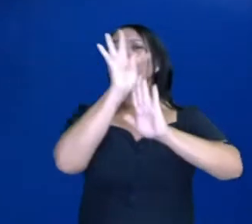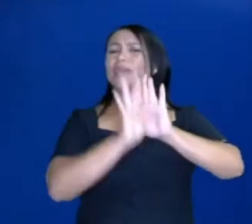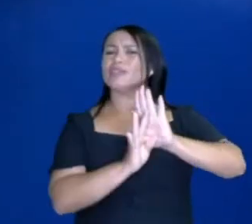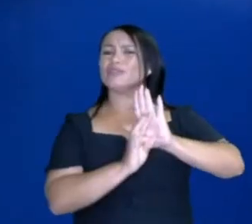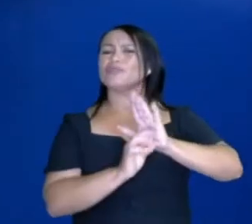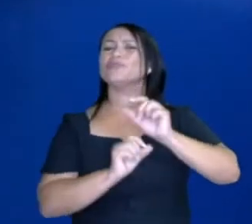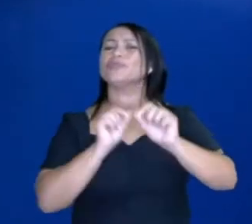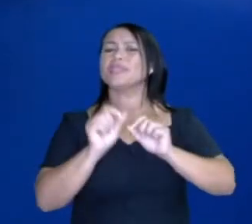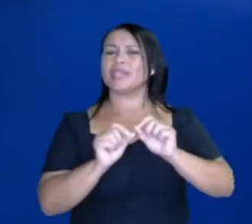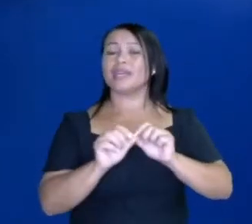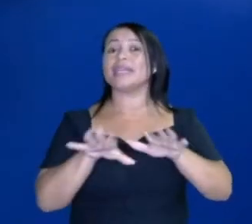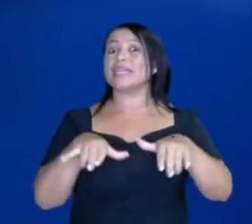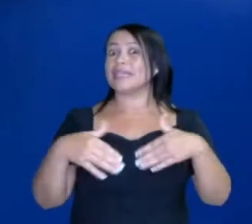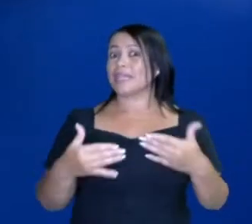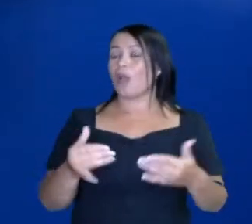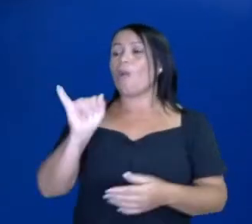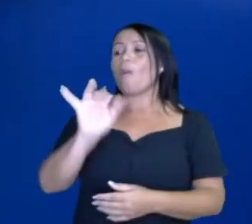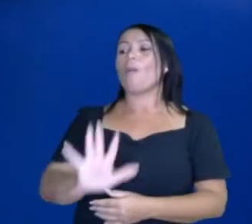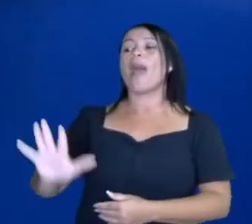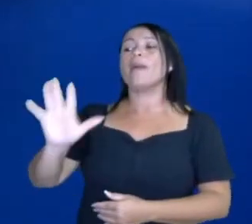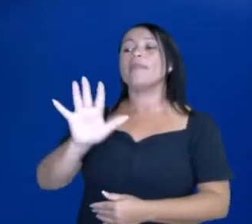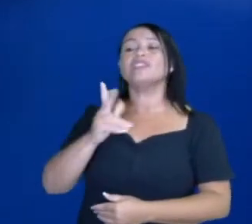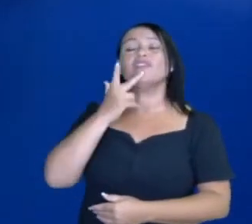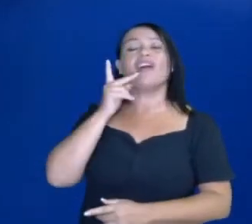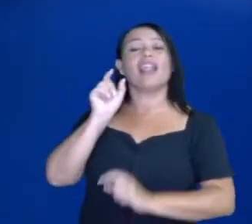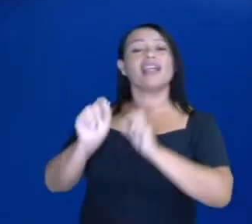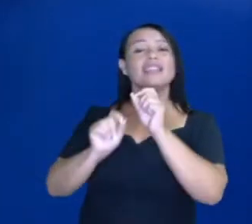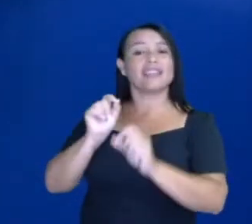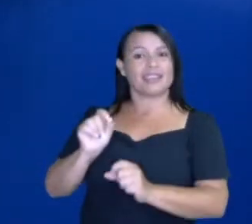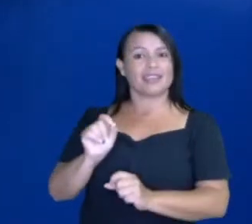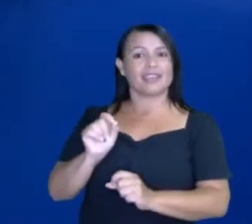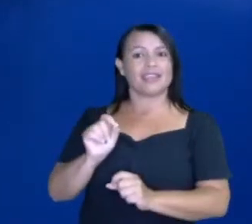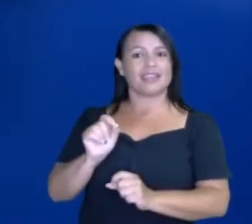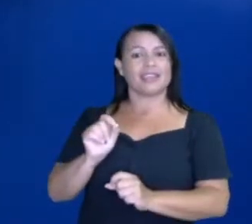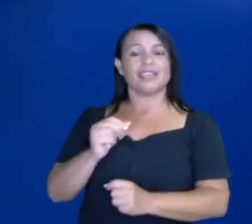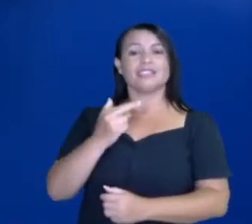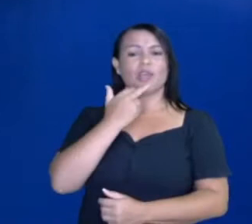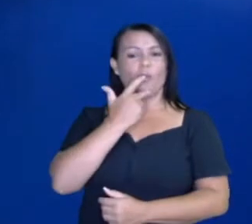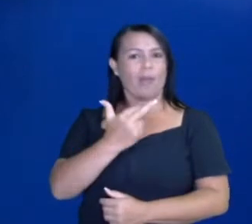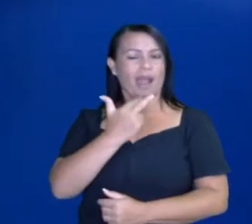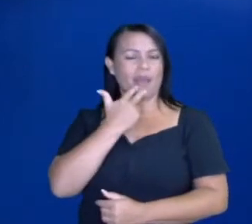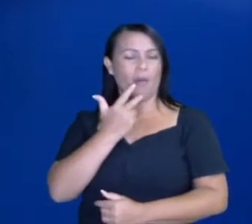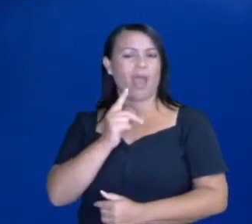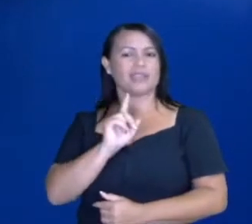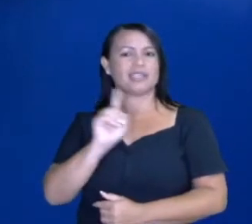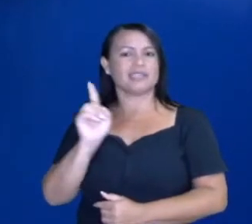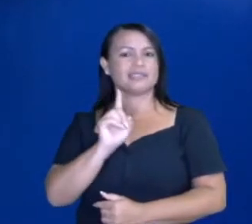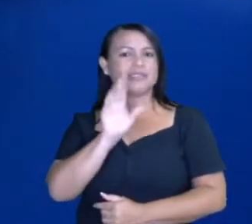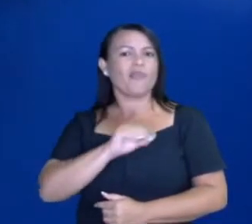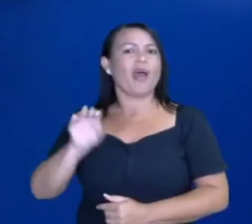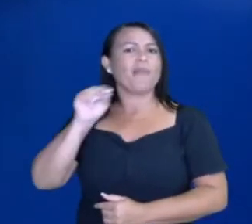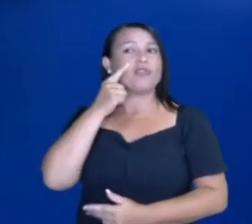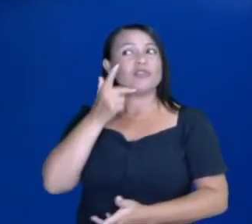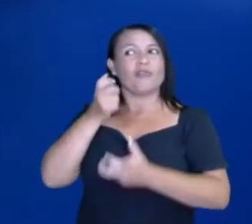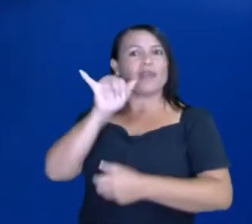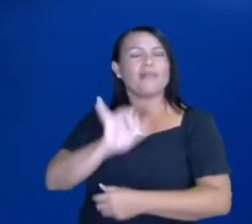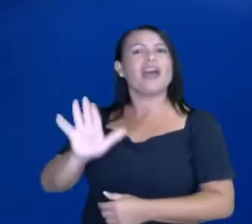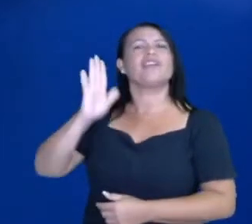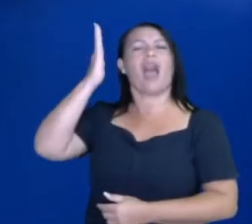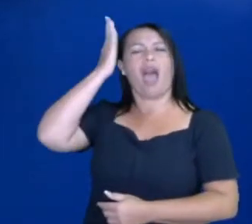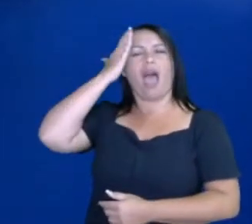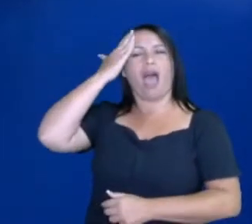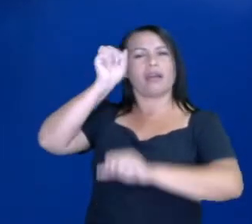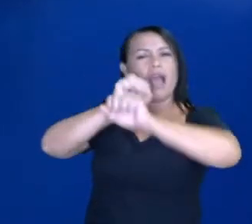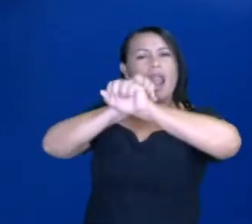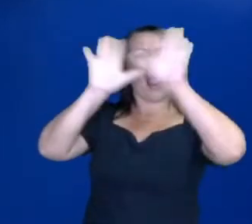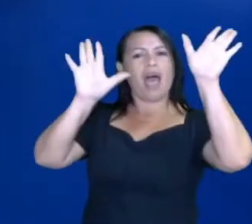certo? Então, a imagem se trata de uma linguagem não verbal. Então, daí eu já vou compreender